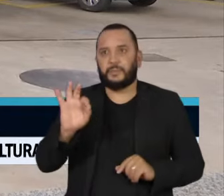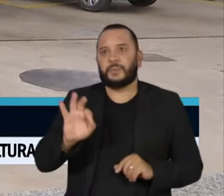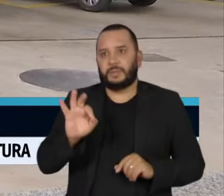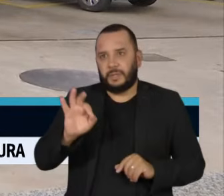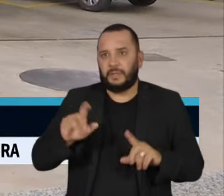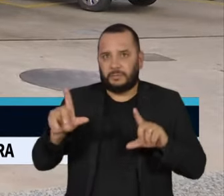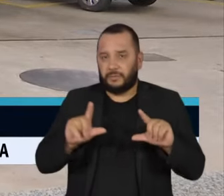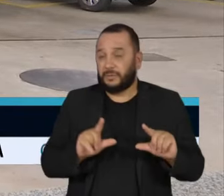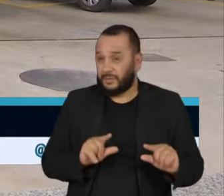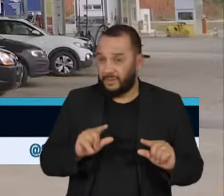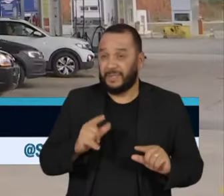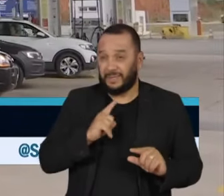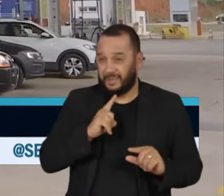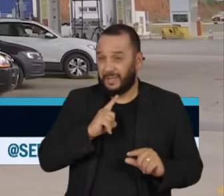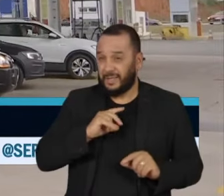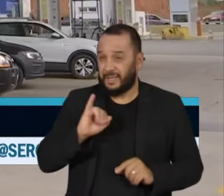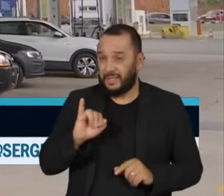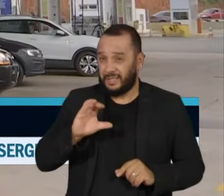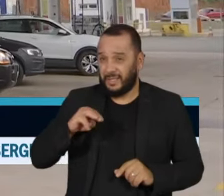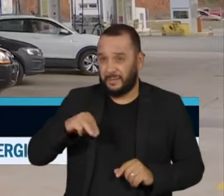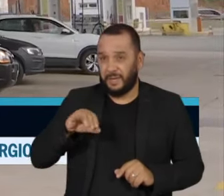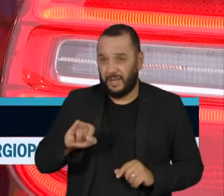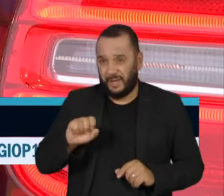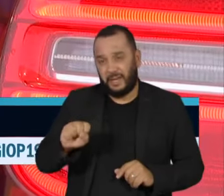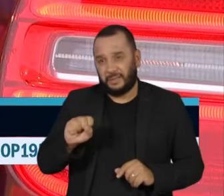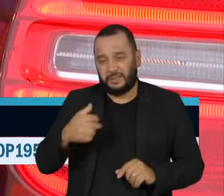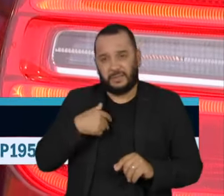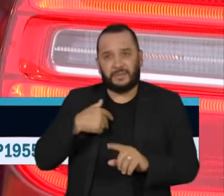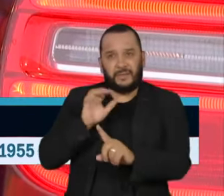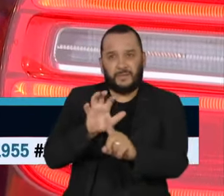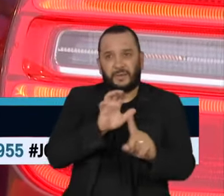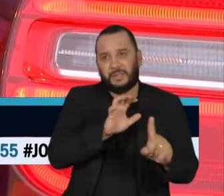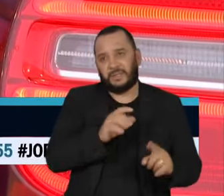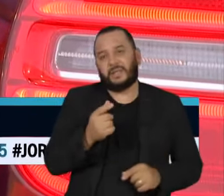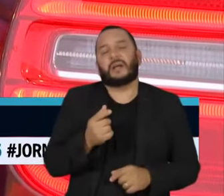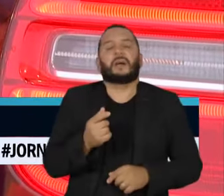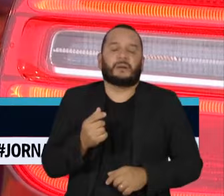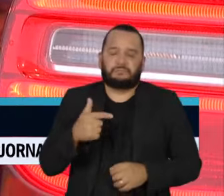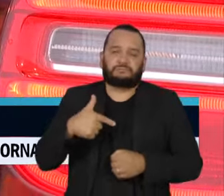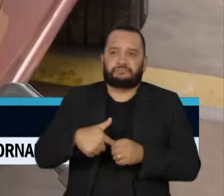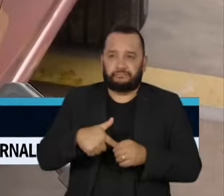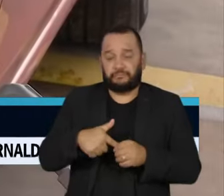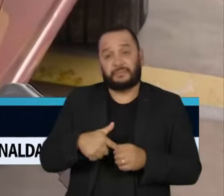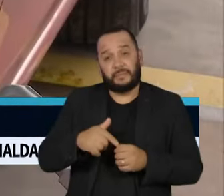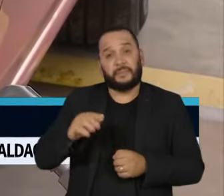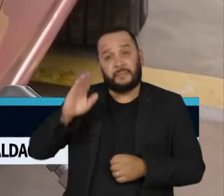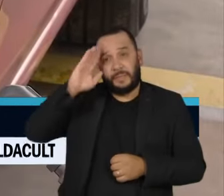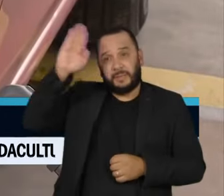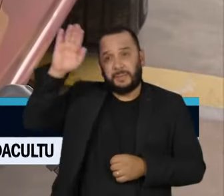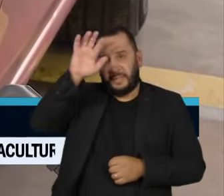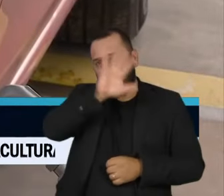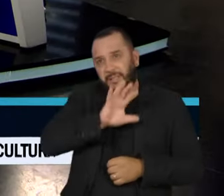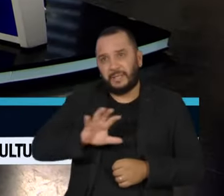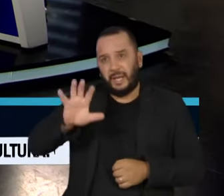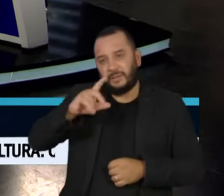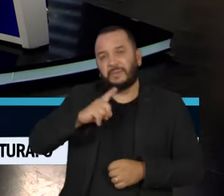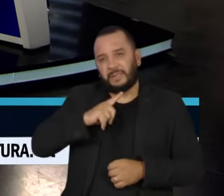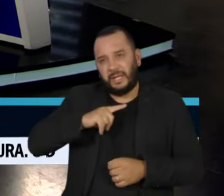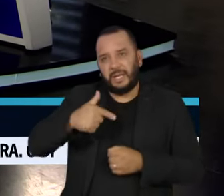bastante pesado, né? No preço da gasolina, principalmente naqueles estados, né, onde o imposto era mais elevado, como é o caso aqui do Rio de